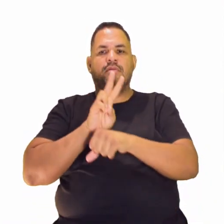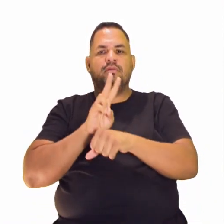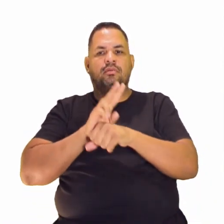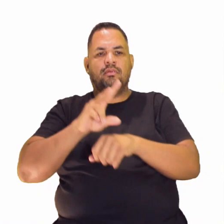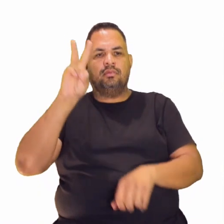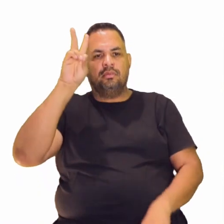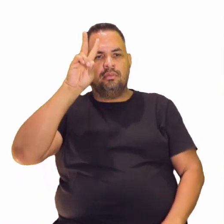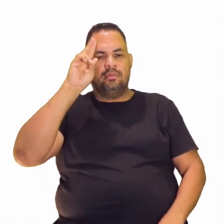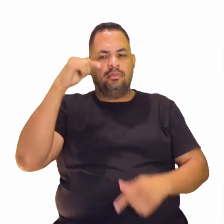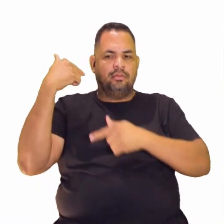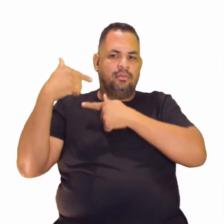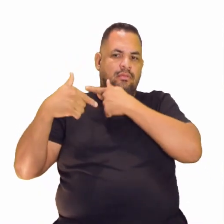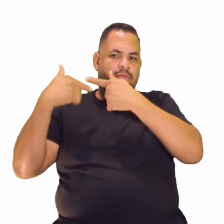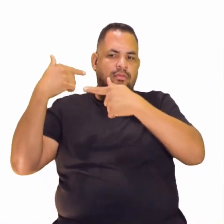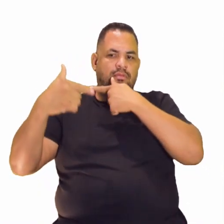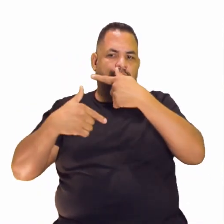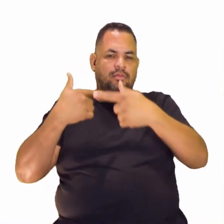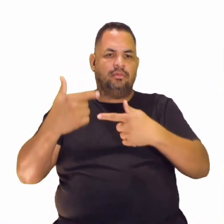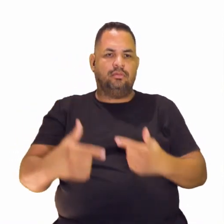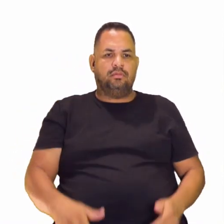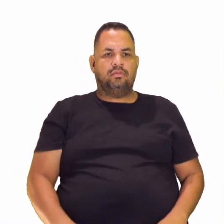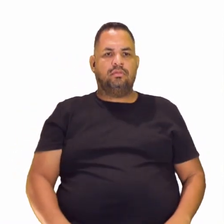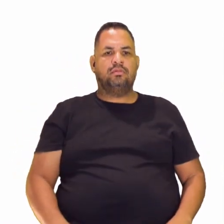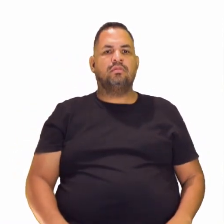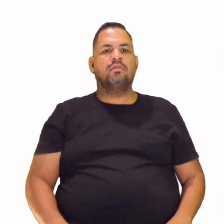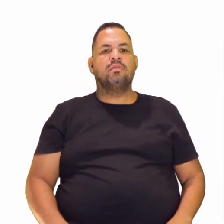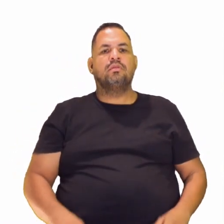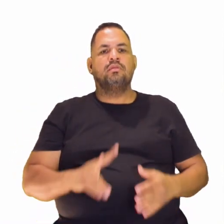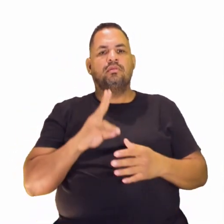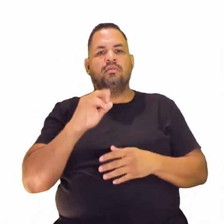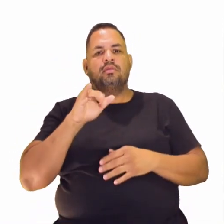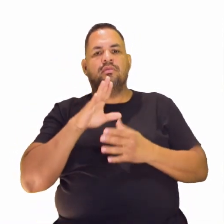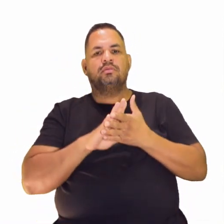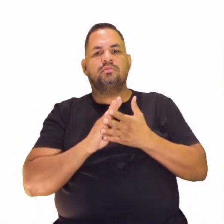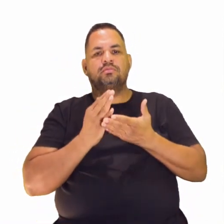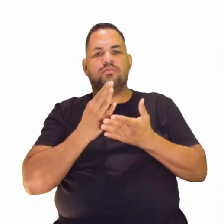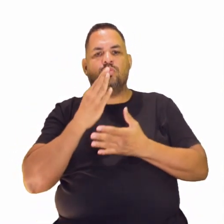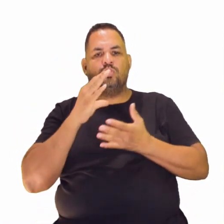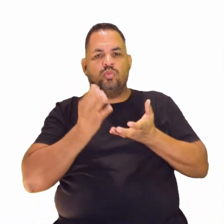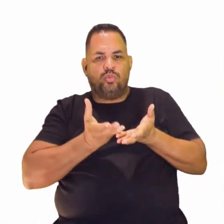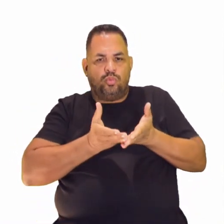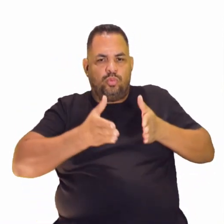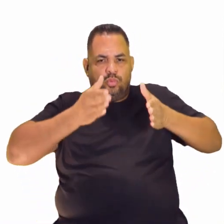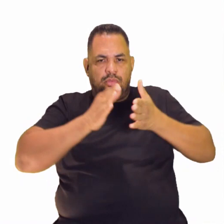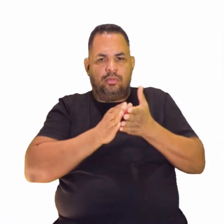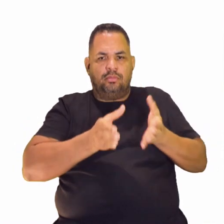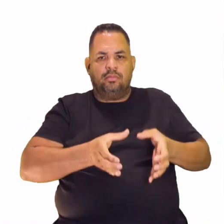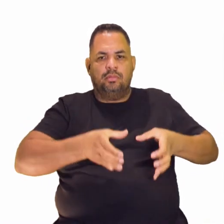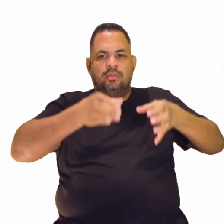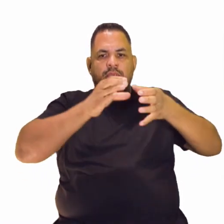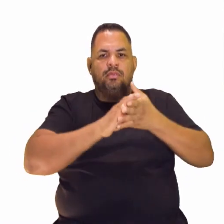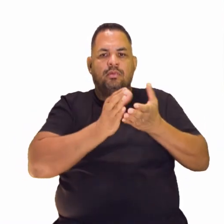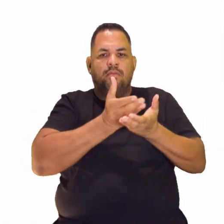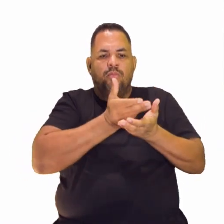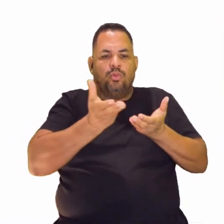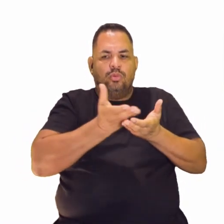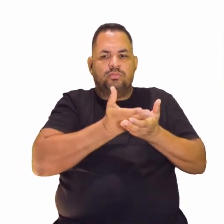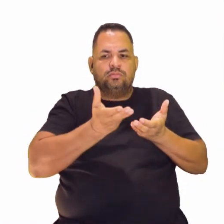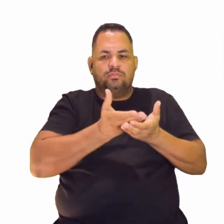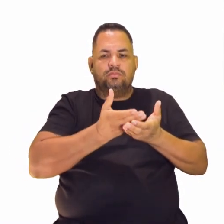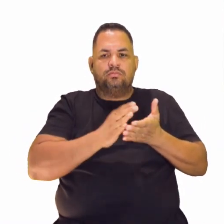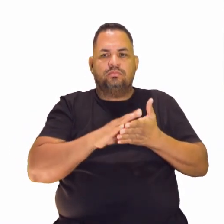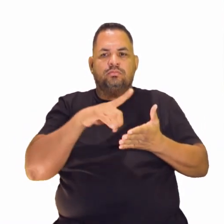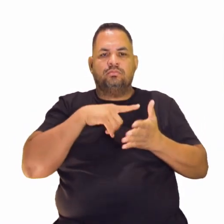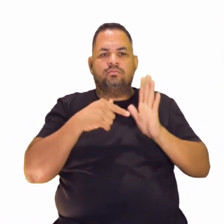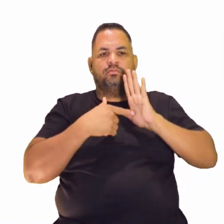preservando histórias e tradições. As peças, vasos, cuias, panelas e potes,